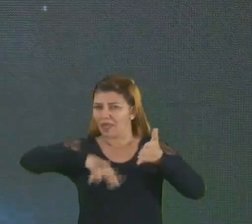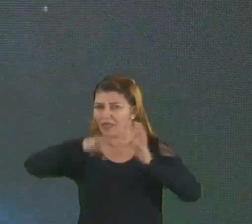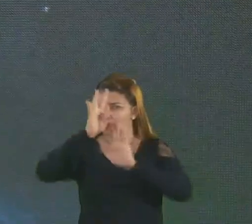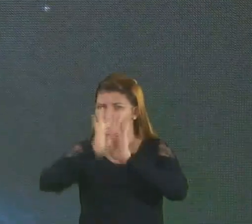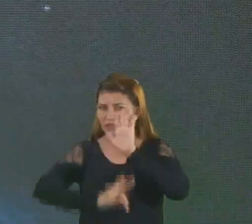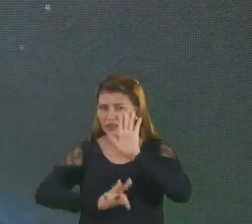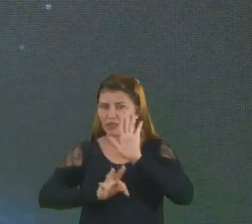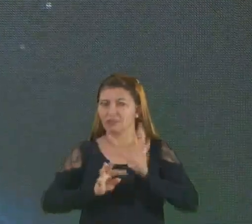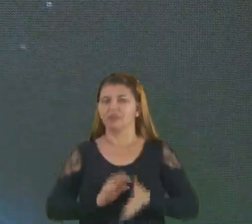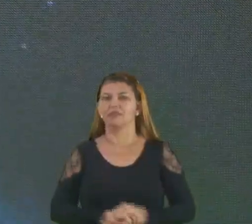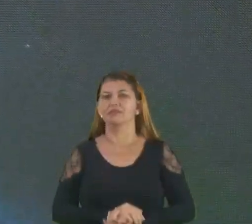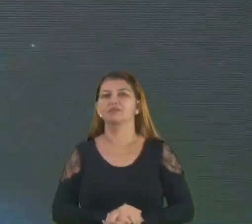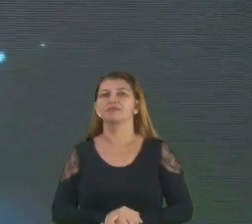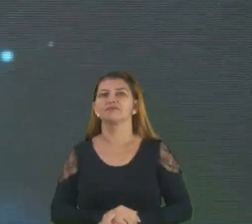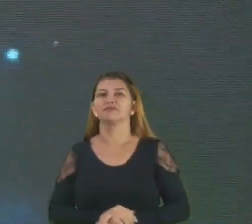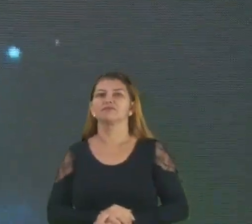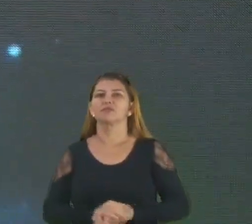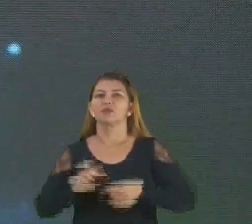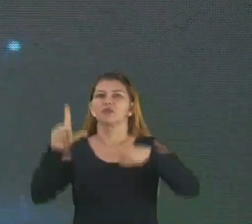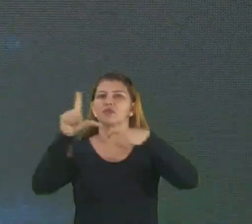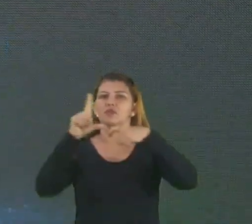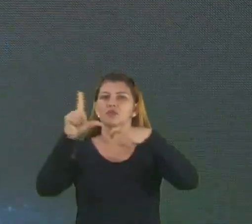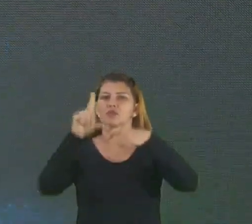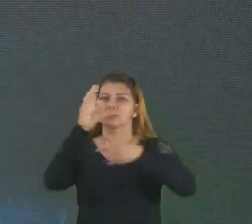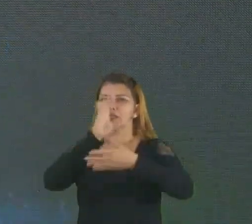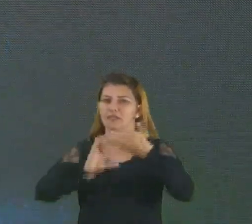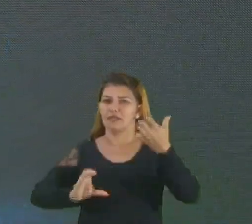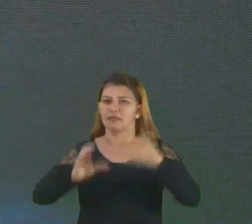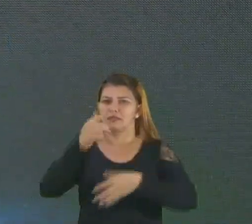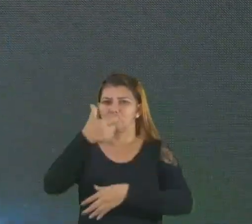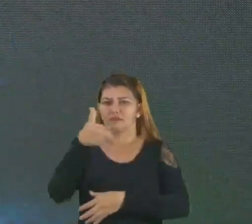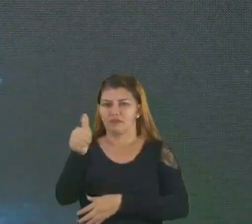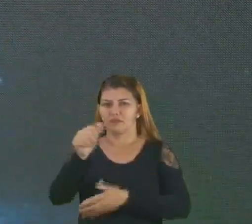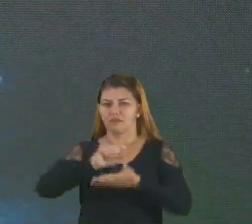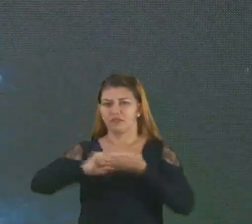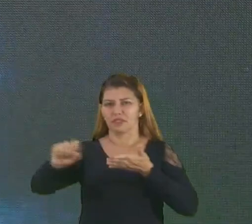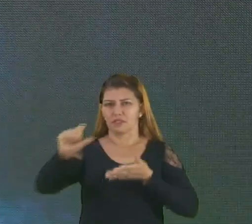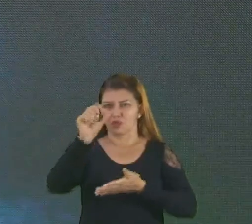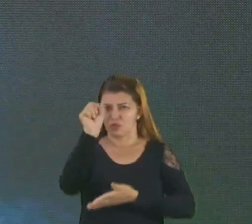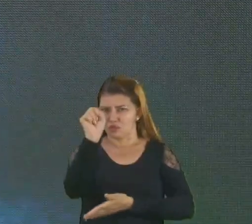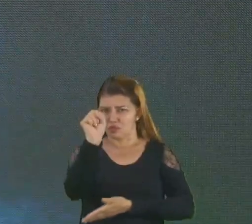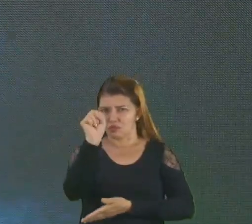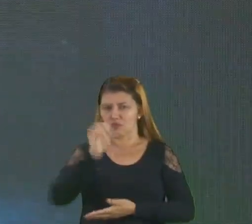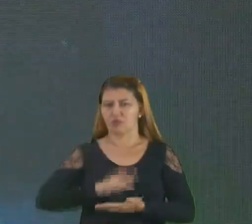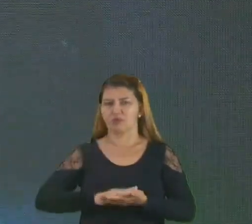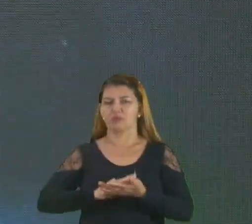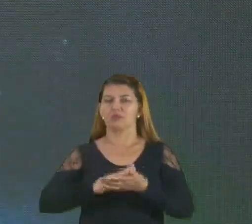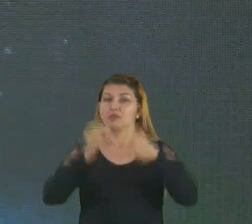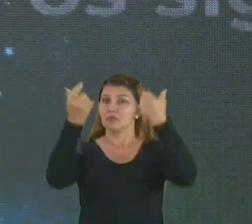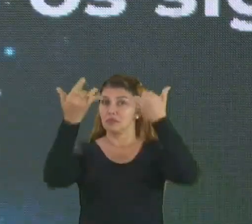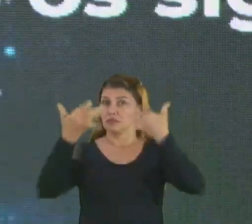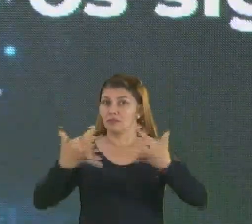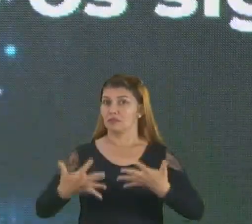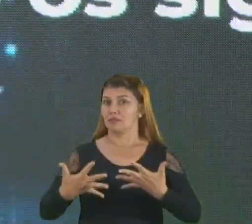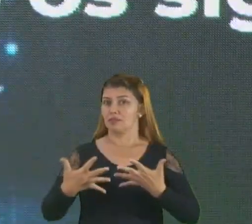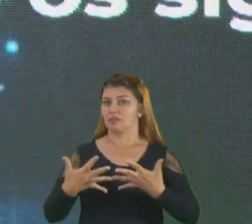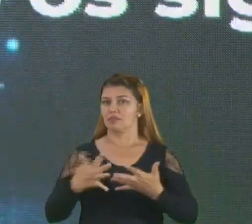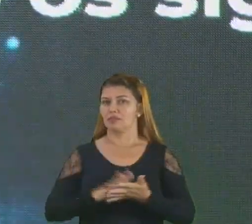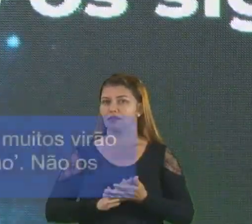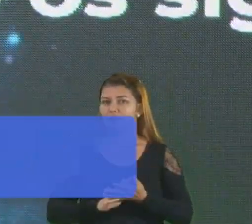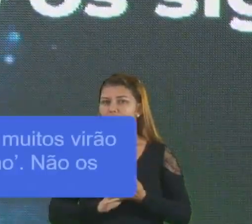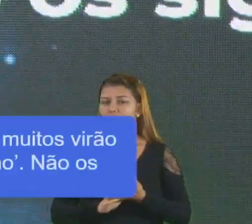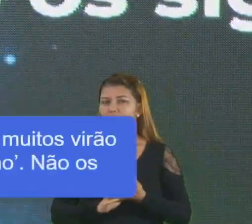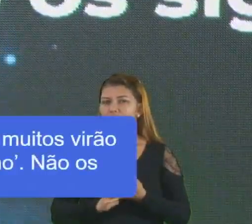textos. Lucas capítulo 21, versículo de número 8, a palavra do Senhor diz assim,